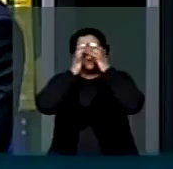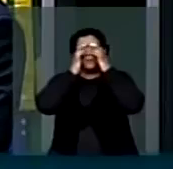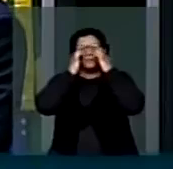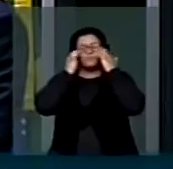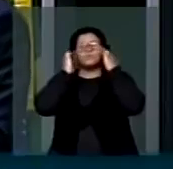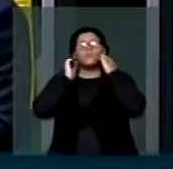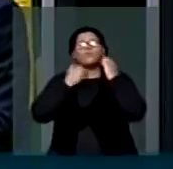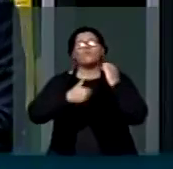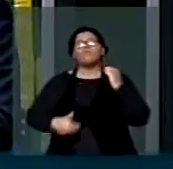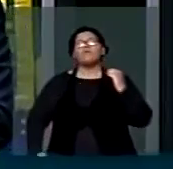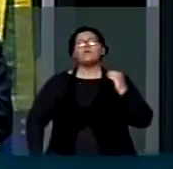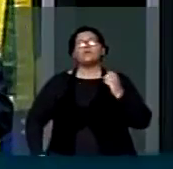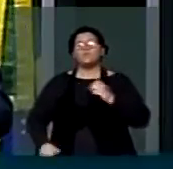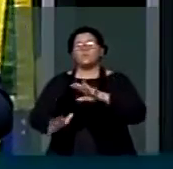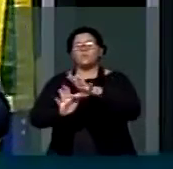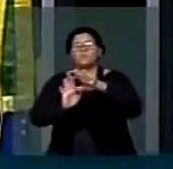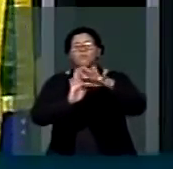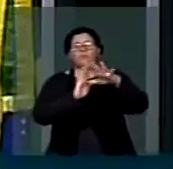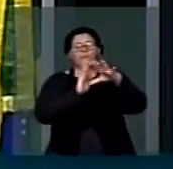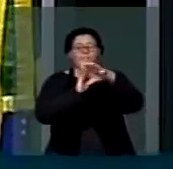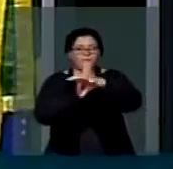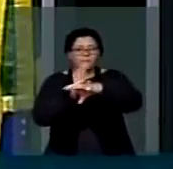1.100. Os outros